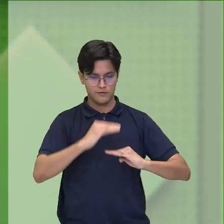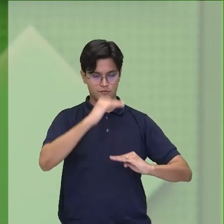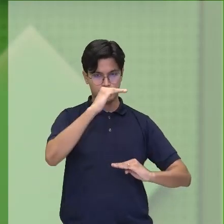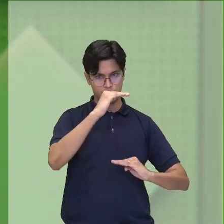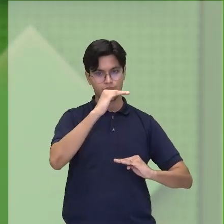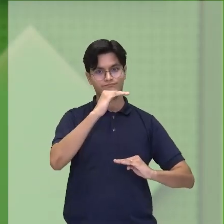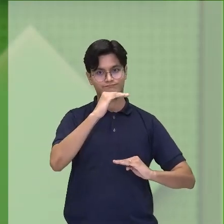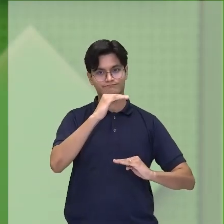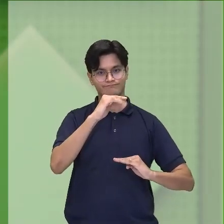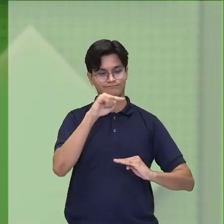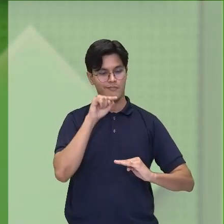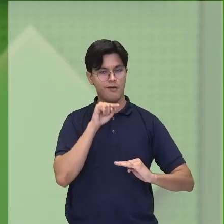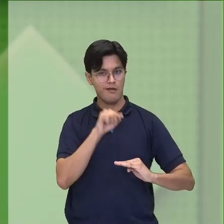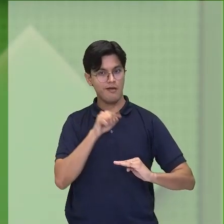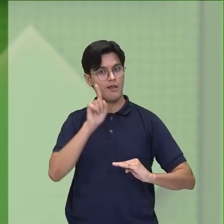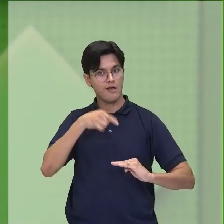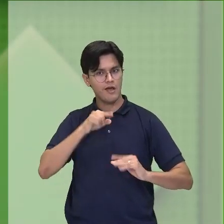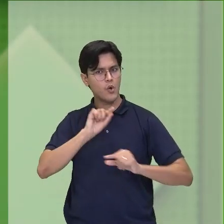é um exemplo